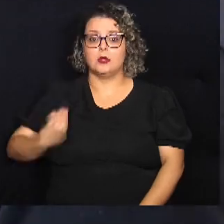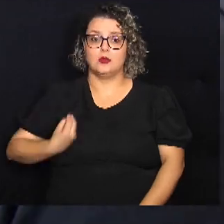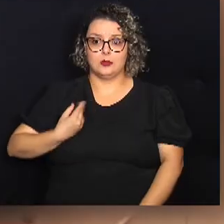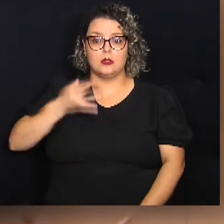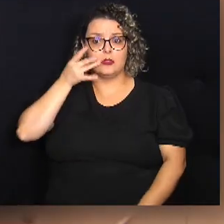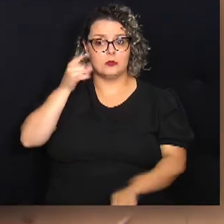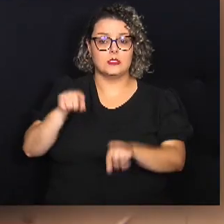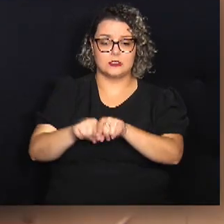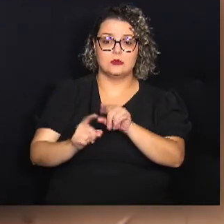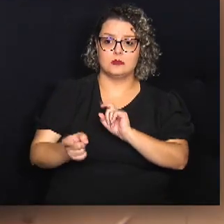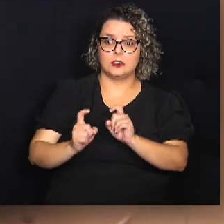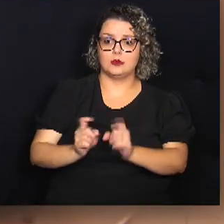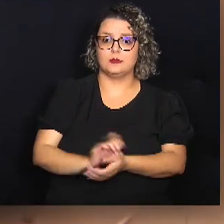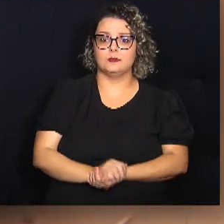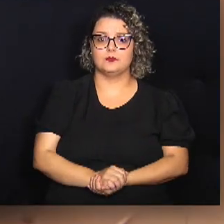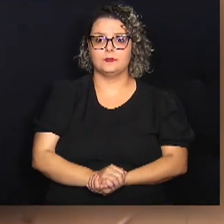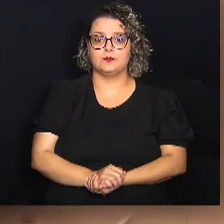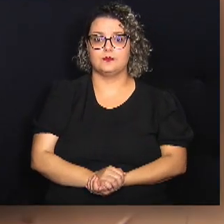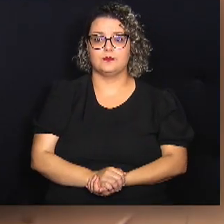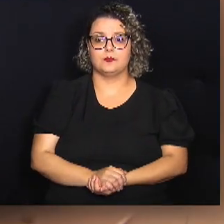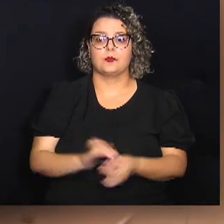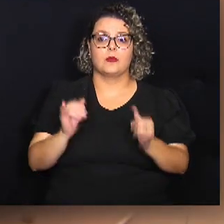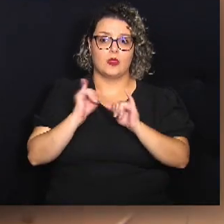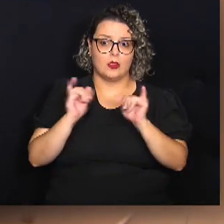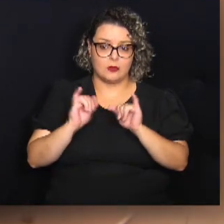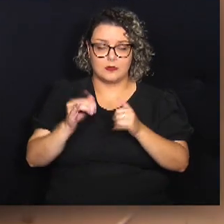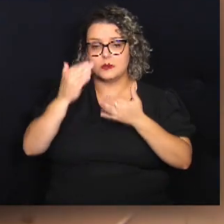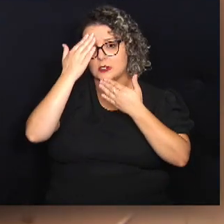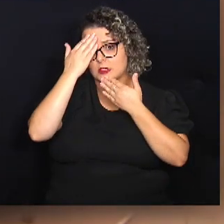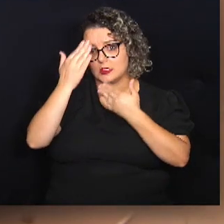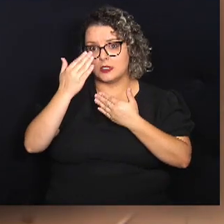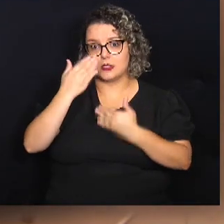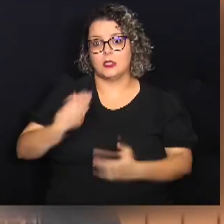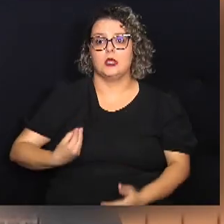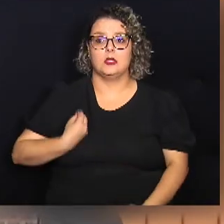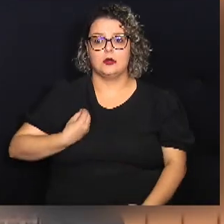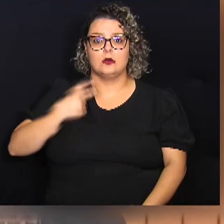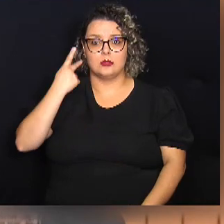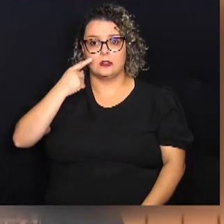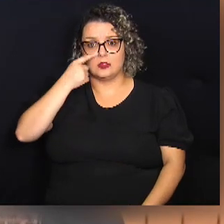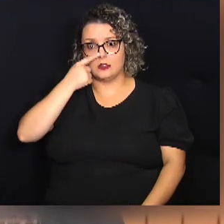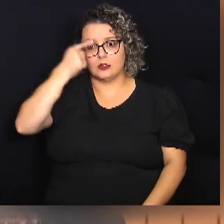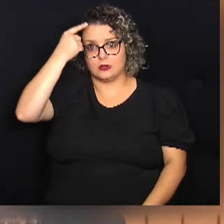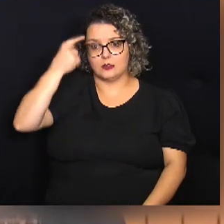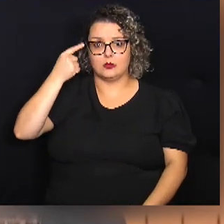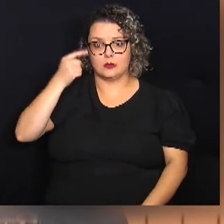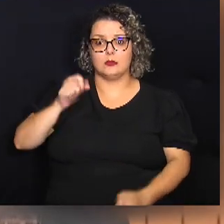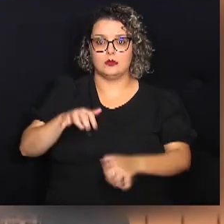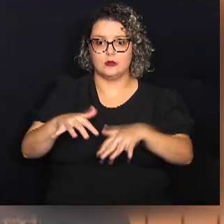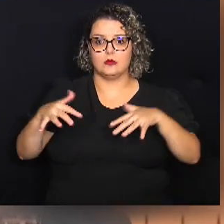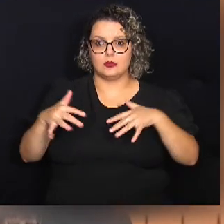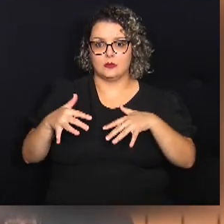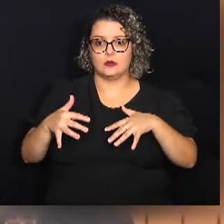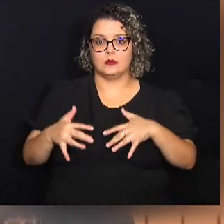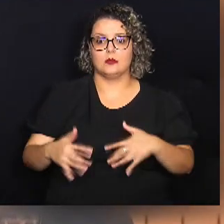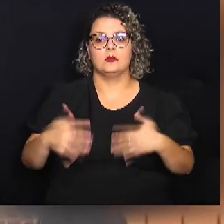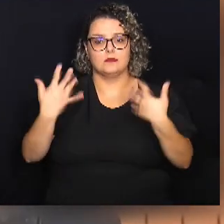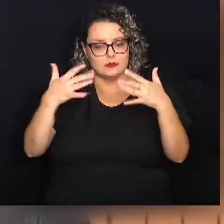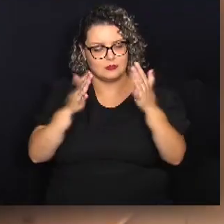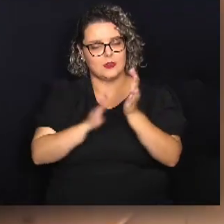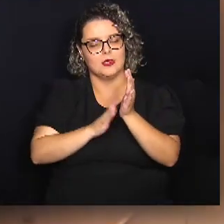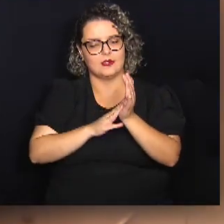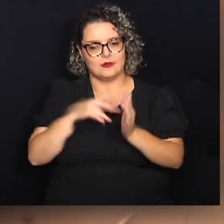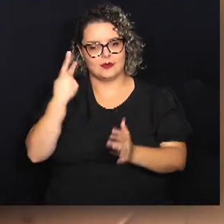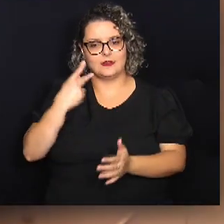na reunião. Ressaltamos agora e agradecemos a presença da vereadora Paola Miguel nesse plenário. Gostaria de uma salva de palmas para